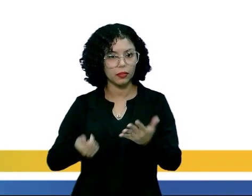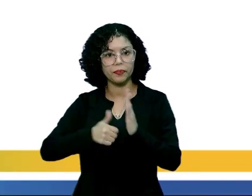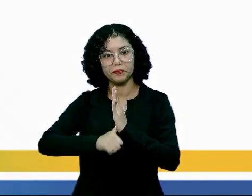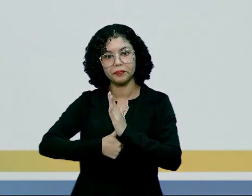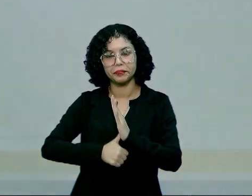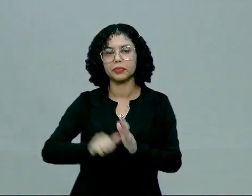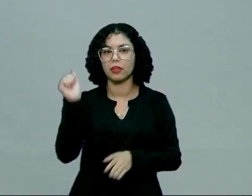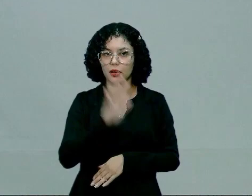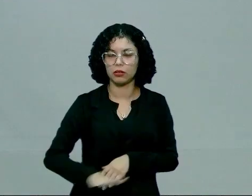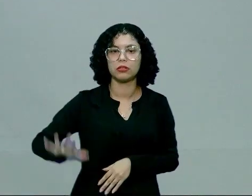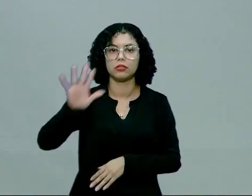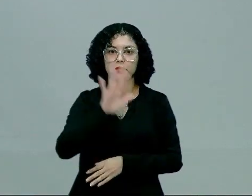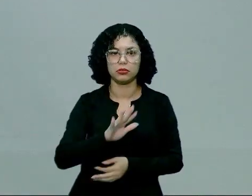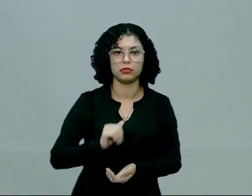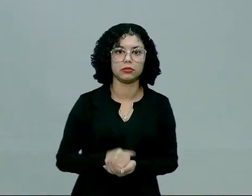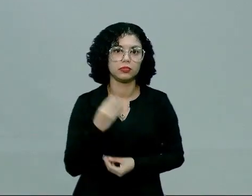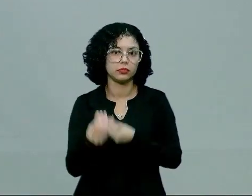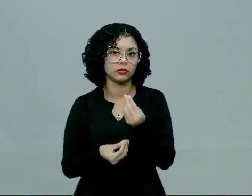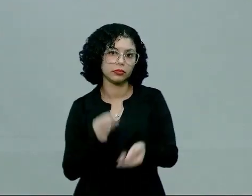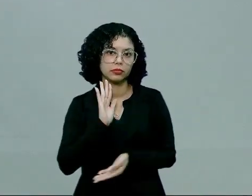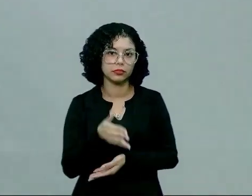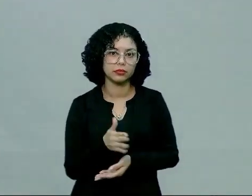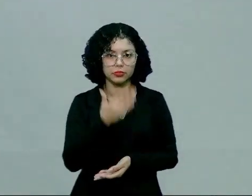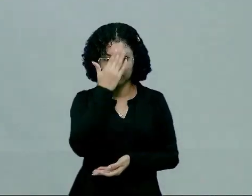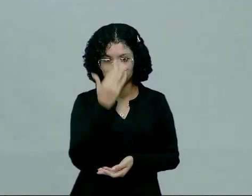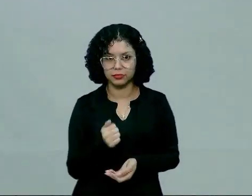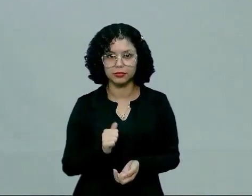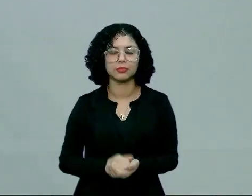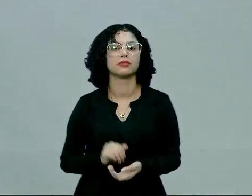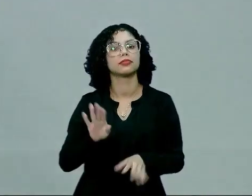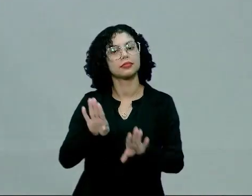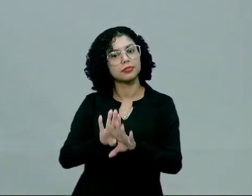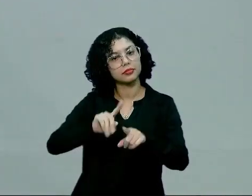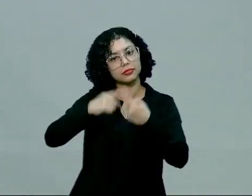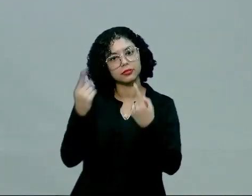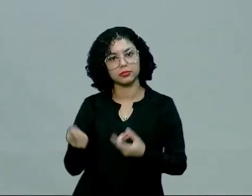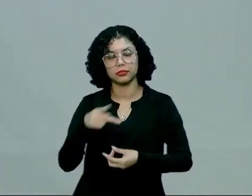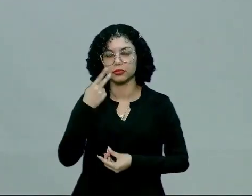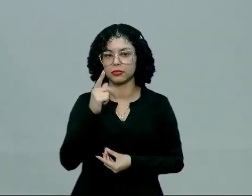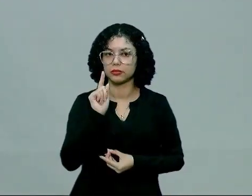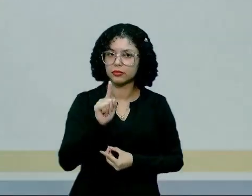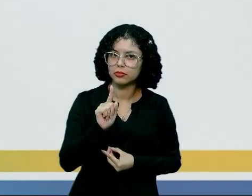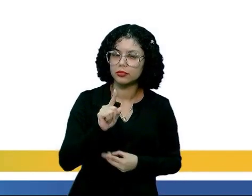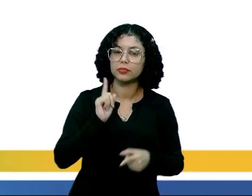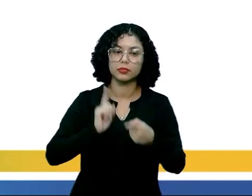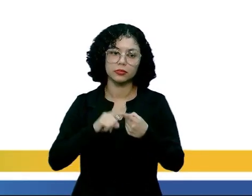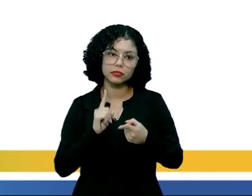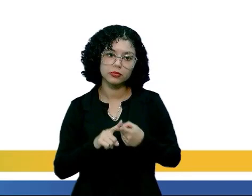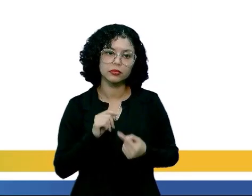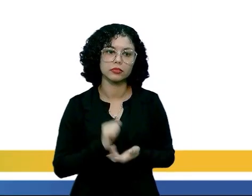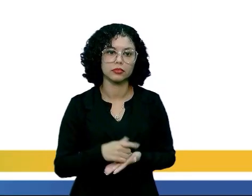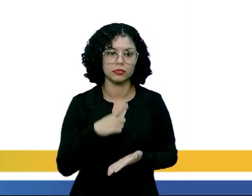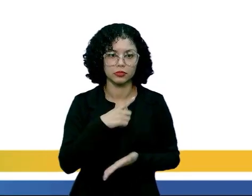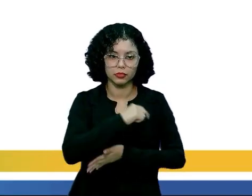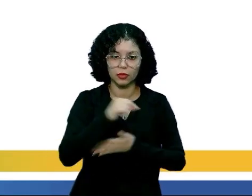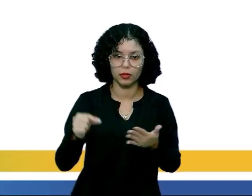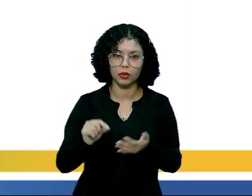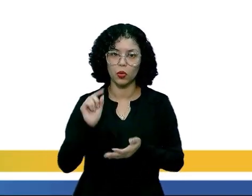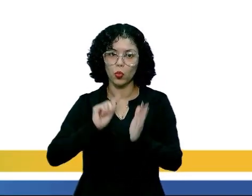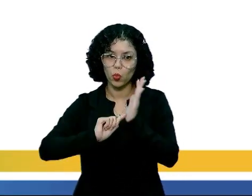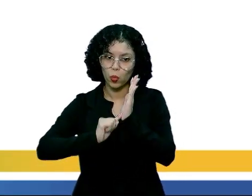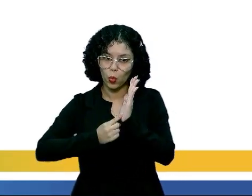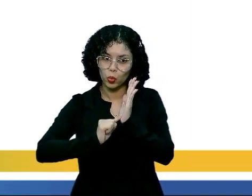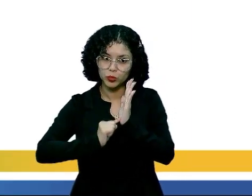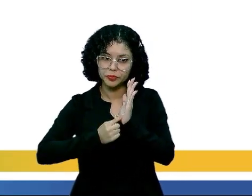identidade nacional como eu já tenho gabarito eu sei que é essa mas eu vou dizer por quê Porque no teste tem mais seguinte